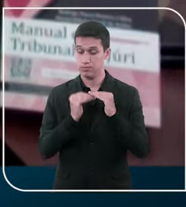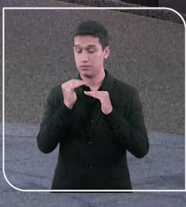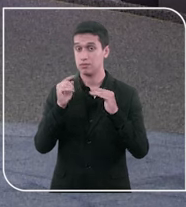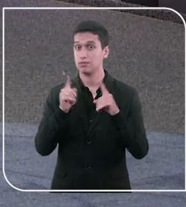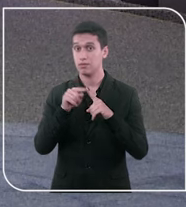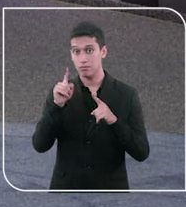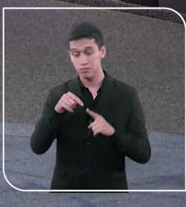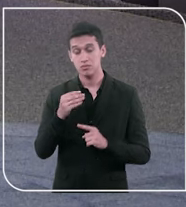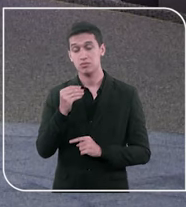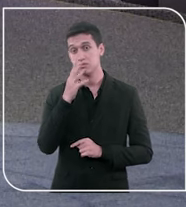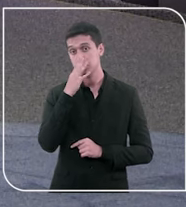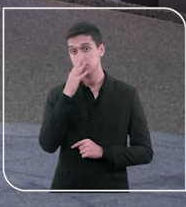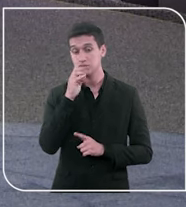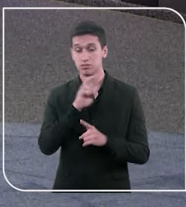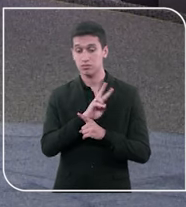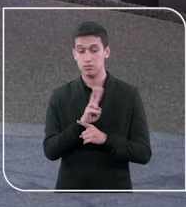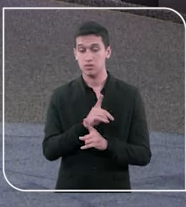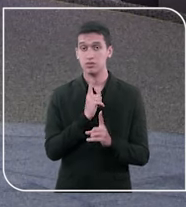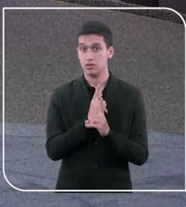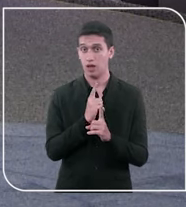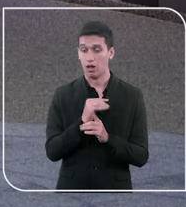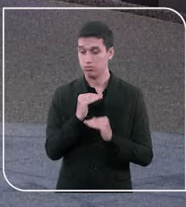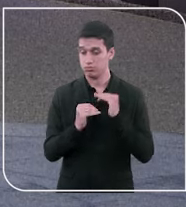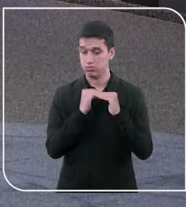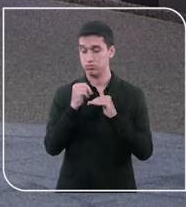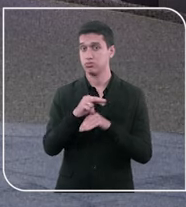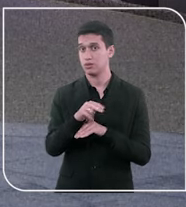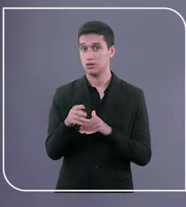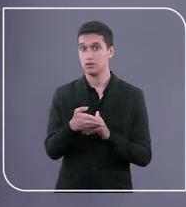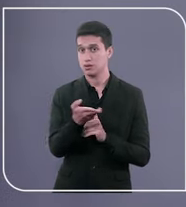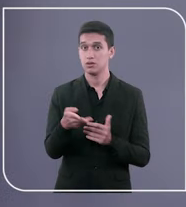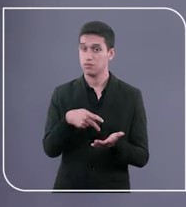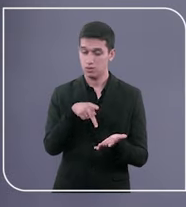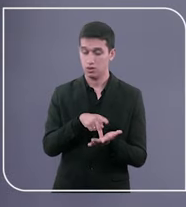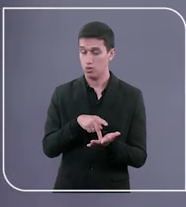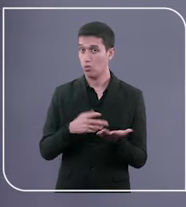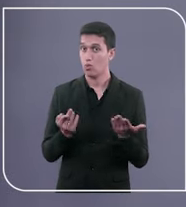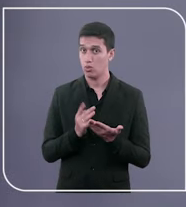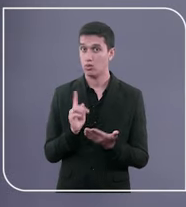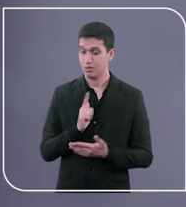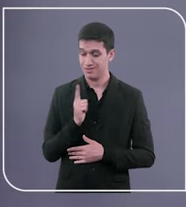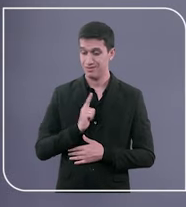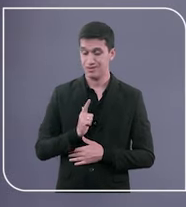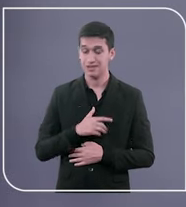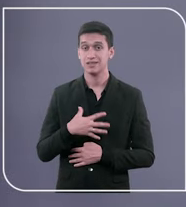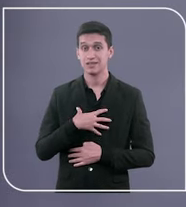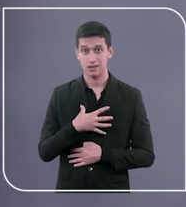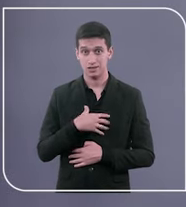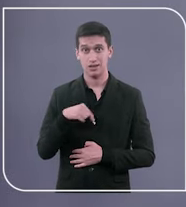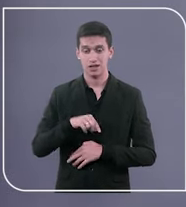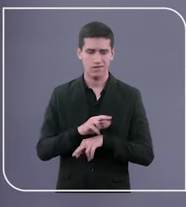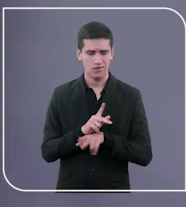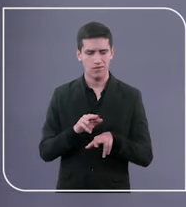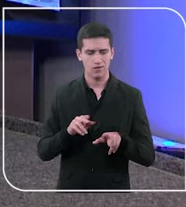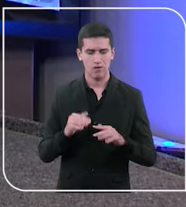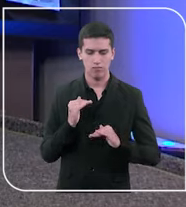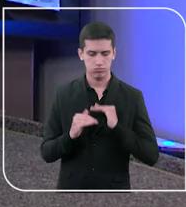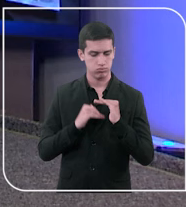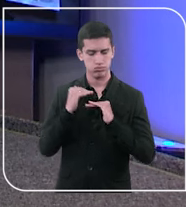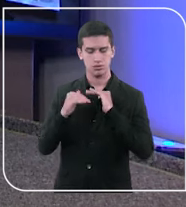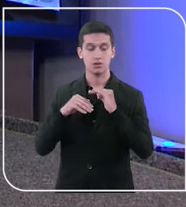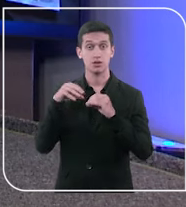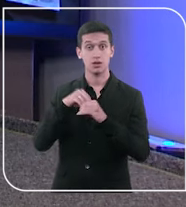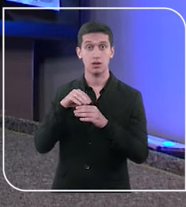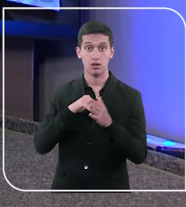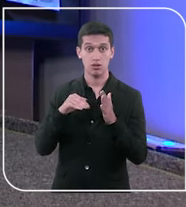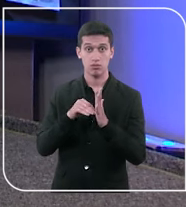e é muito interessante notar que esses avanços, e que realmente, ultimamente, temos sentido